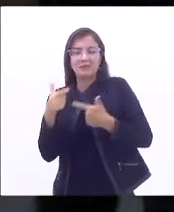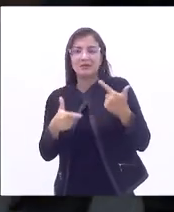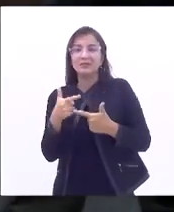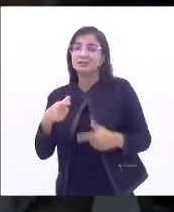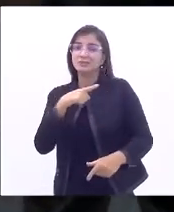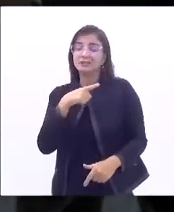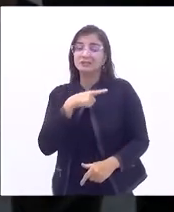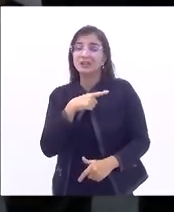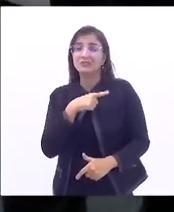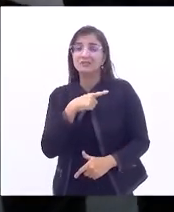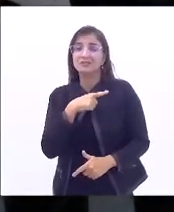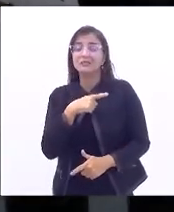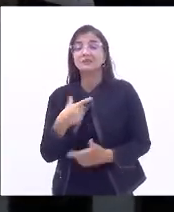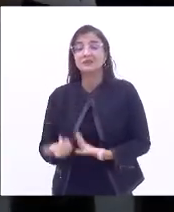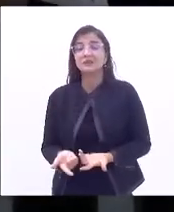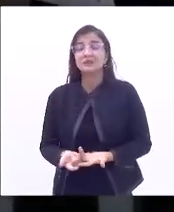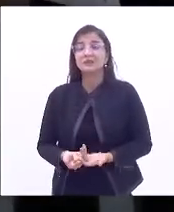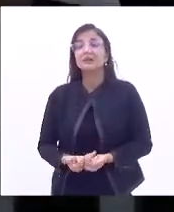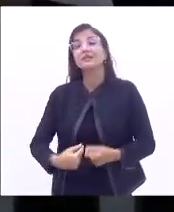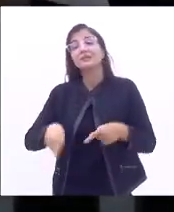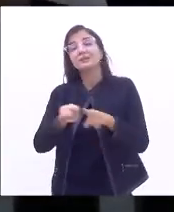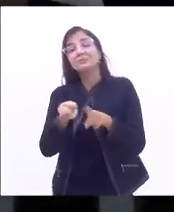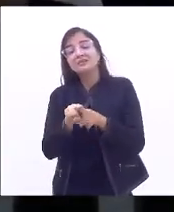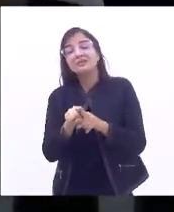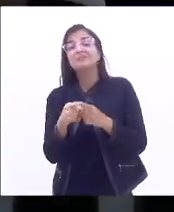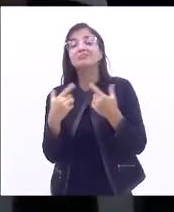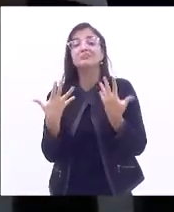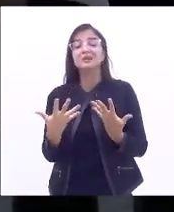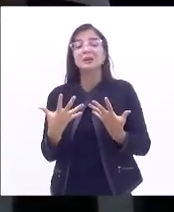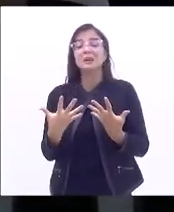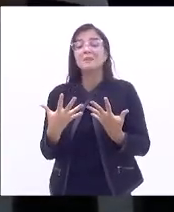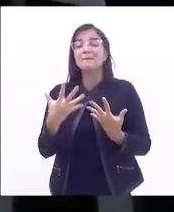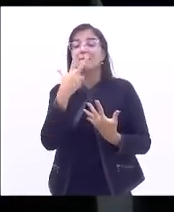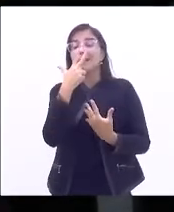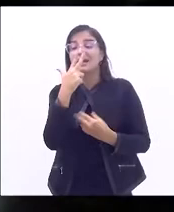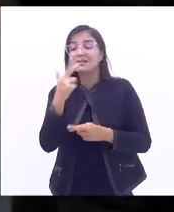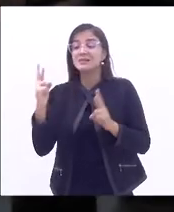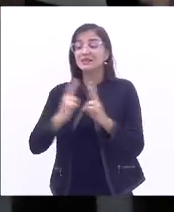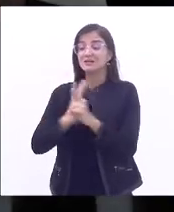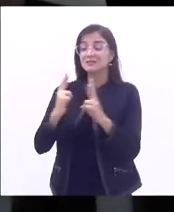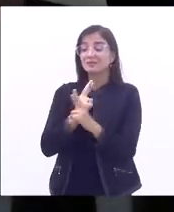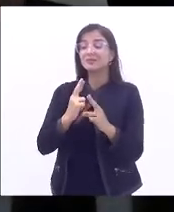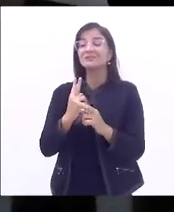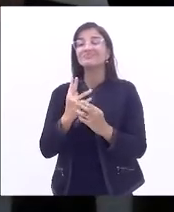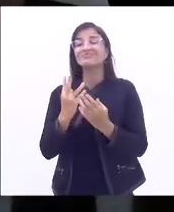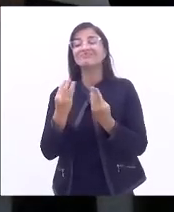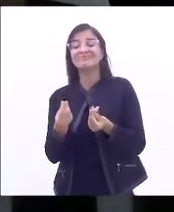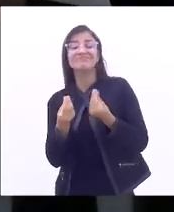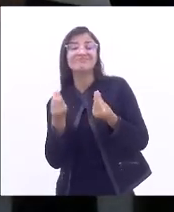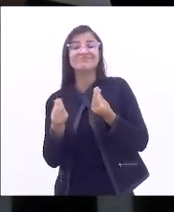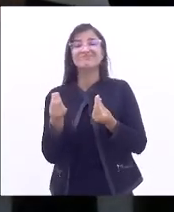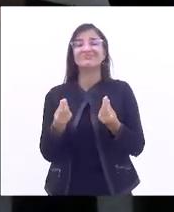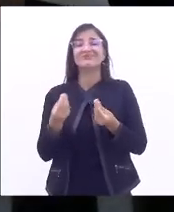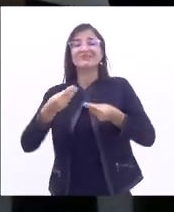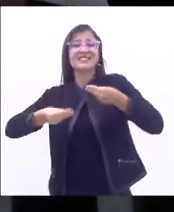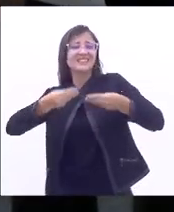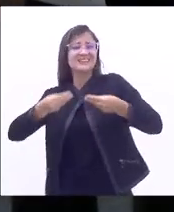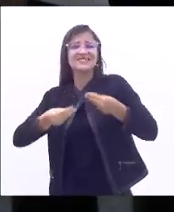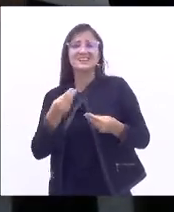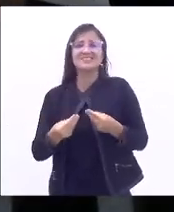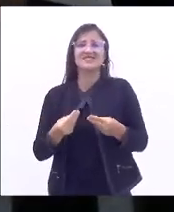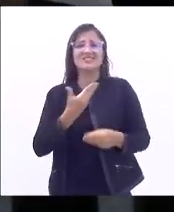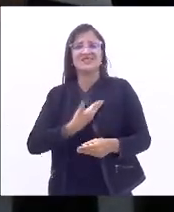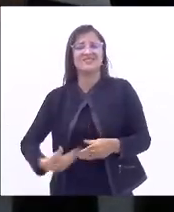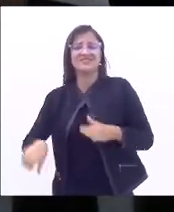sem contar essa relação absolutamente frágil e flexível demais por parte do governo do Estado